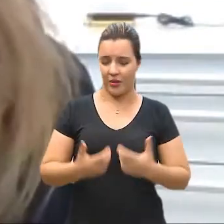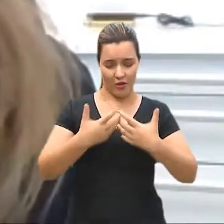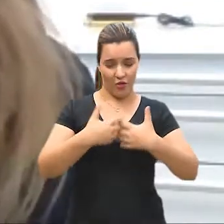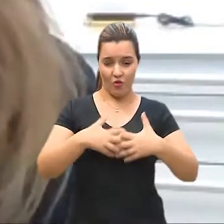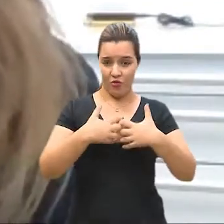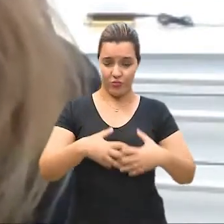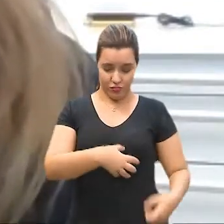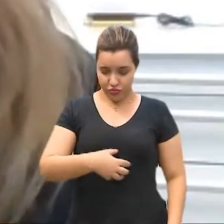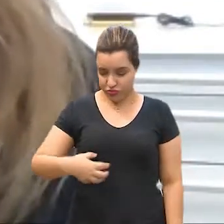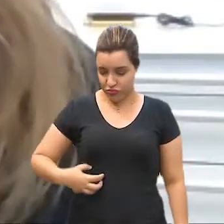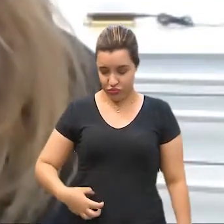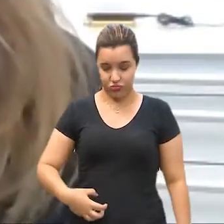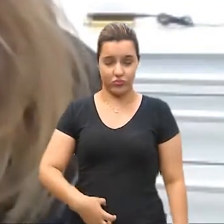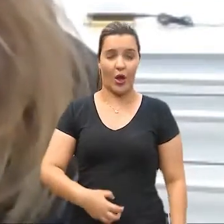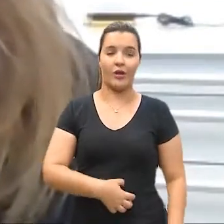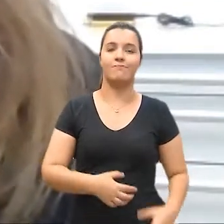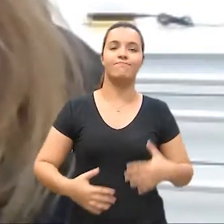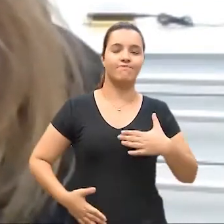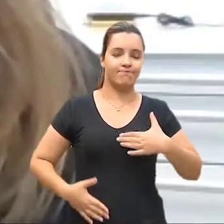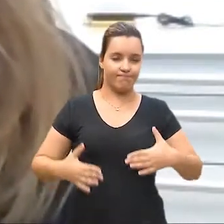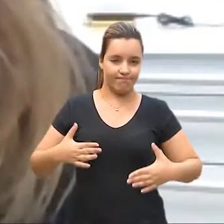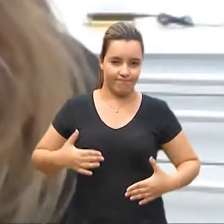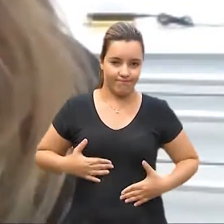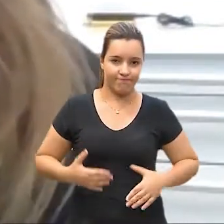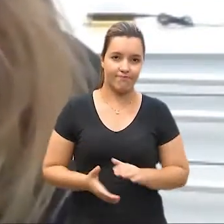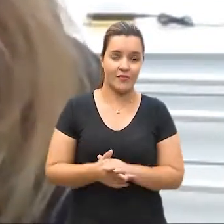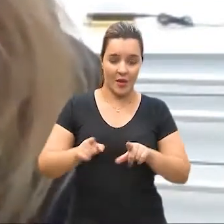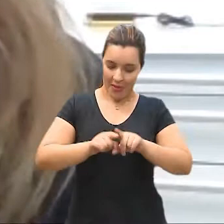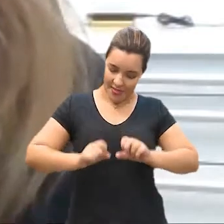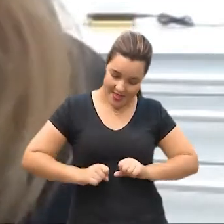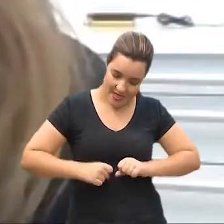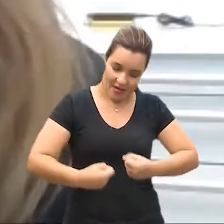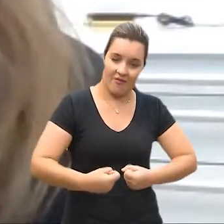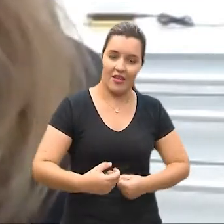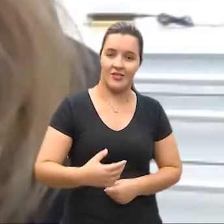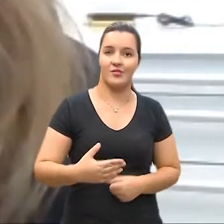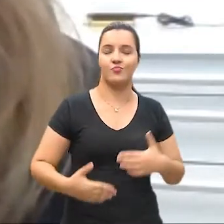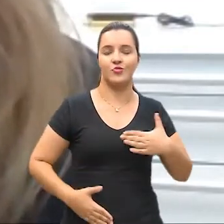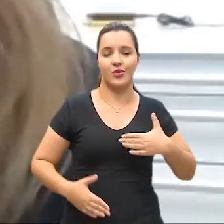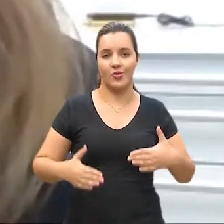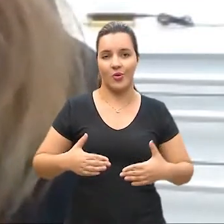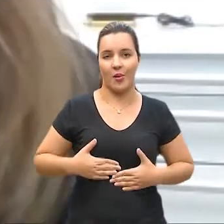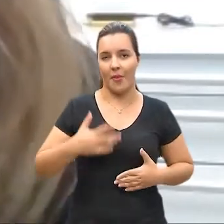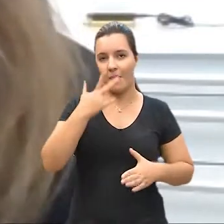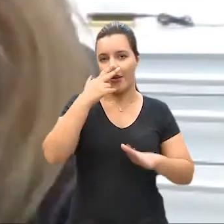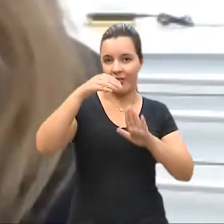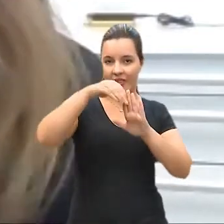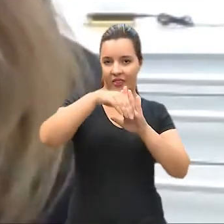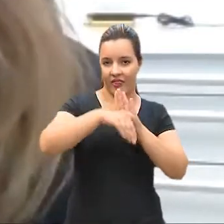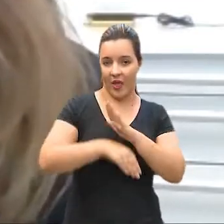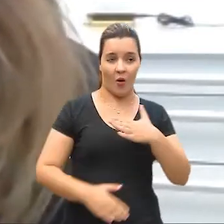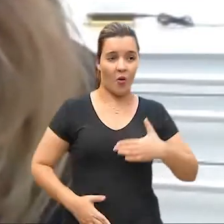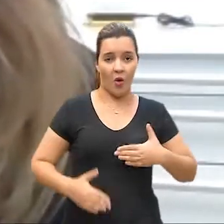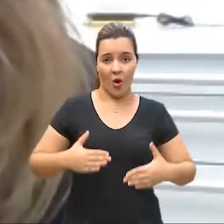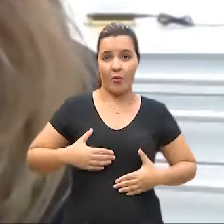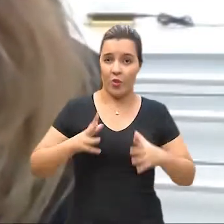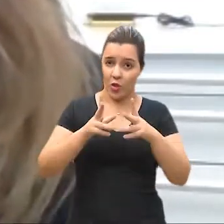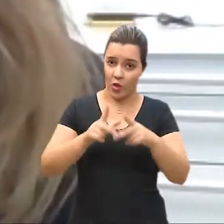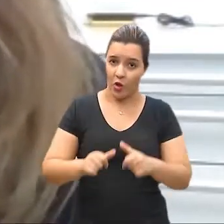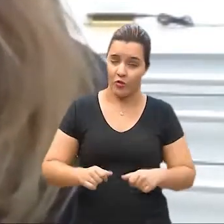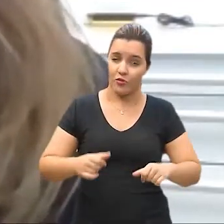dos órgãos, né? Parte de imunidade, tudo isso tem uma queda e aí todo o organismo sofre mesmo.